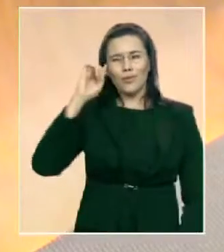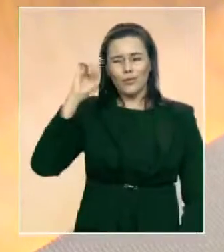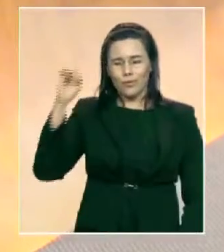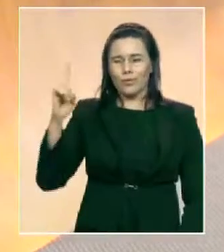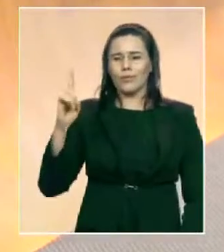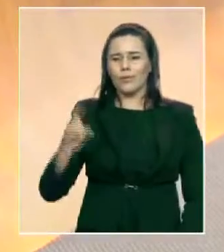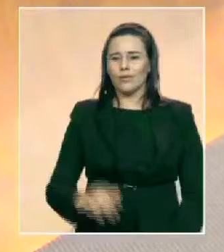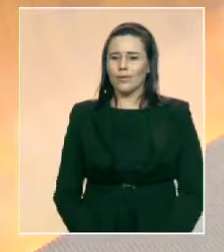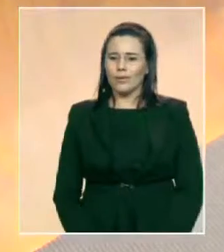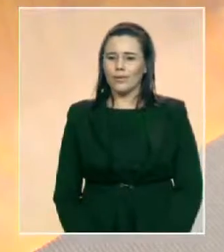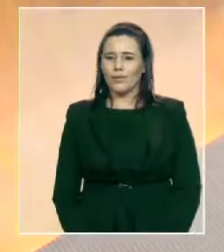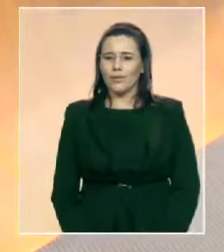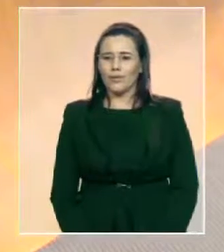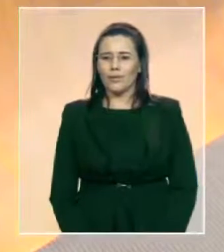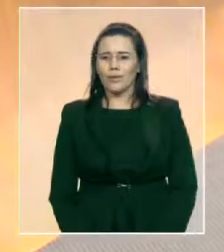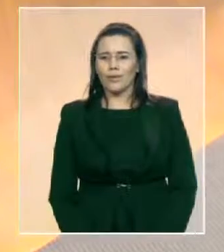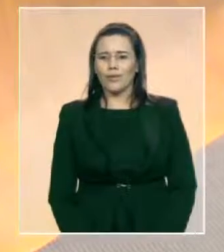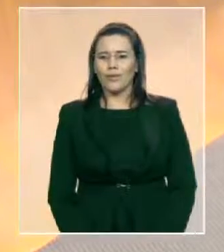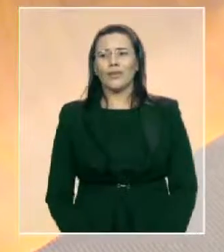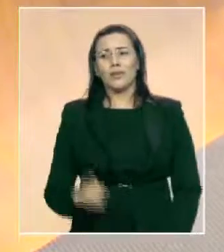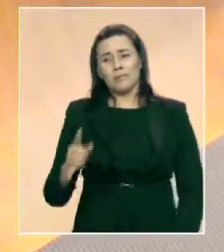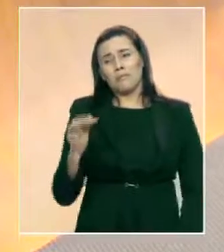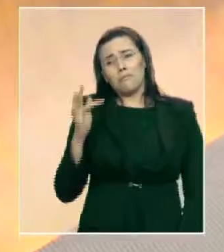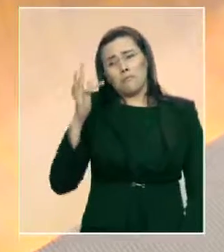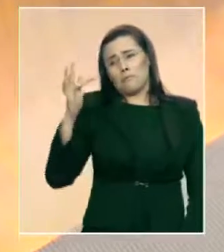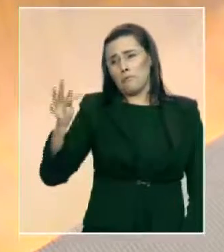Aqui nosso futuro prefeito de Bacabal.